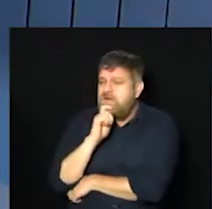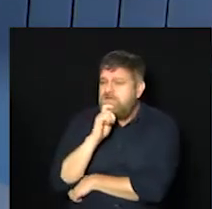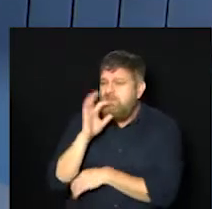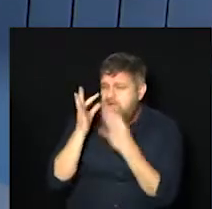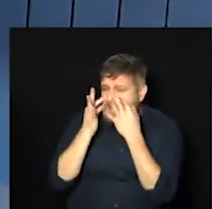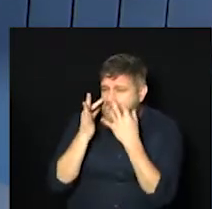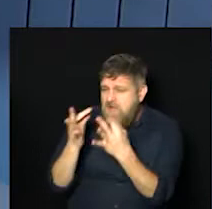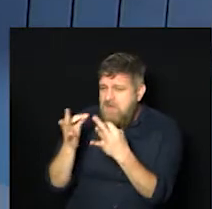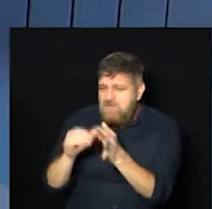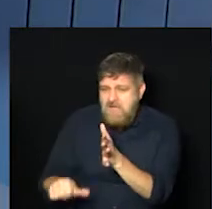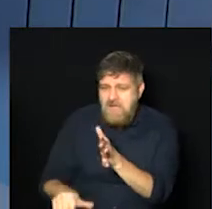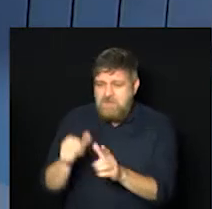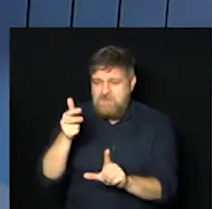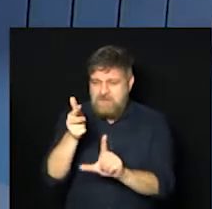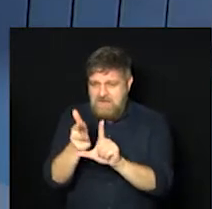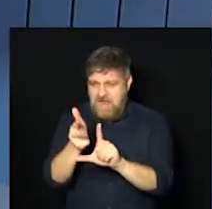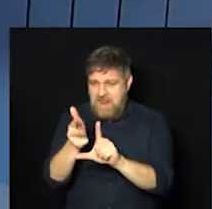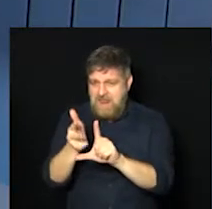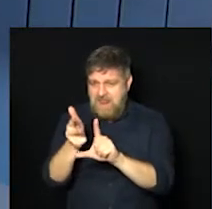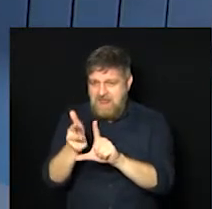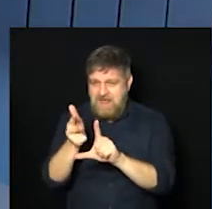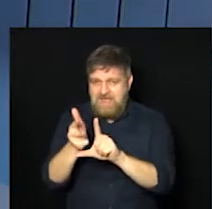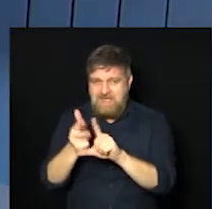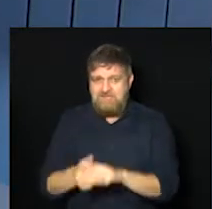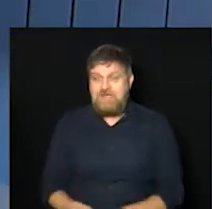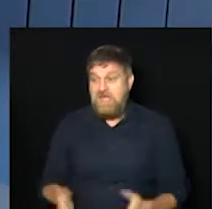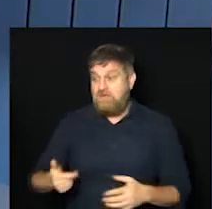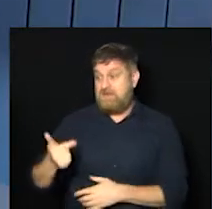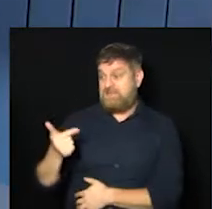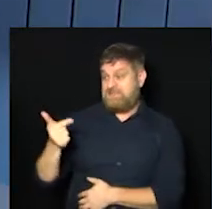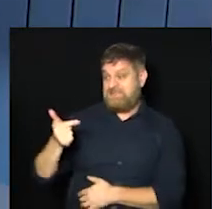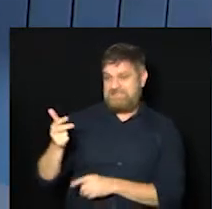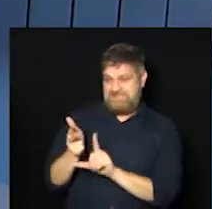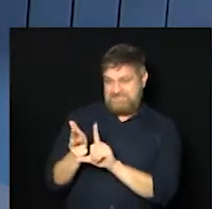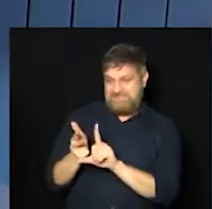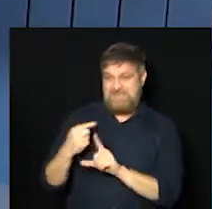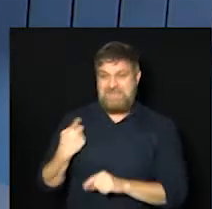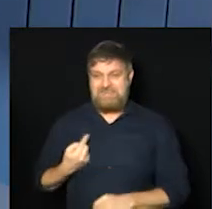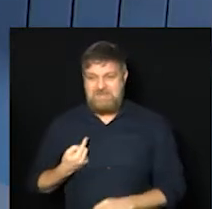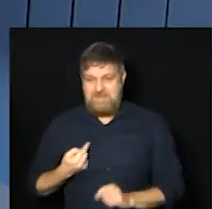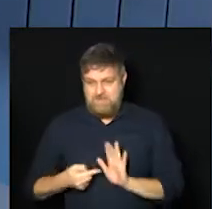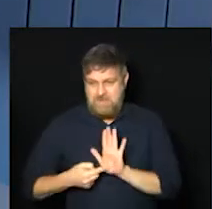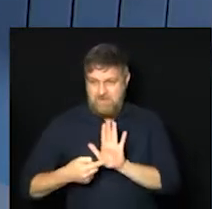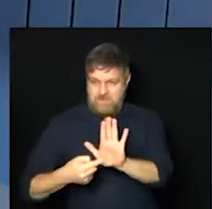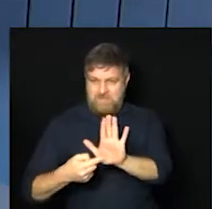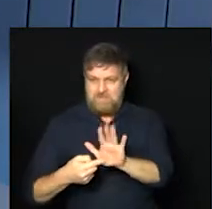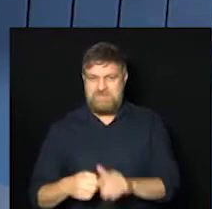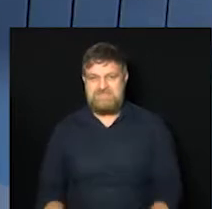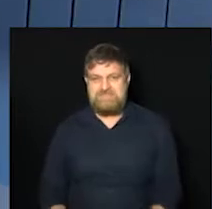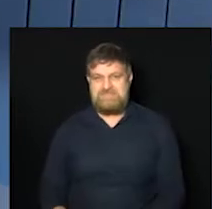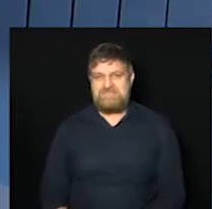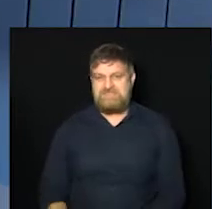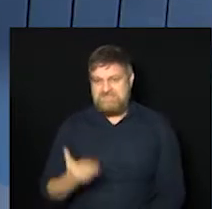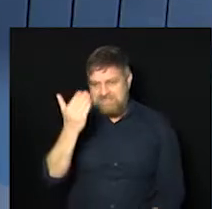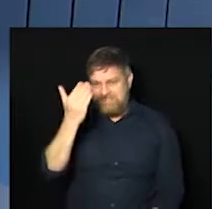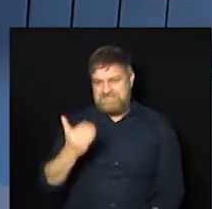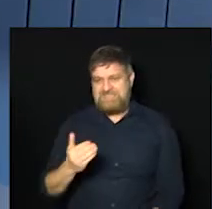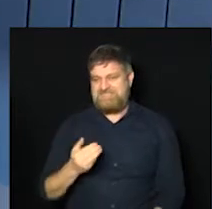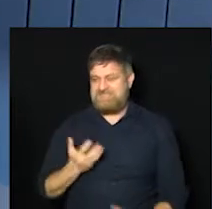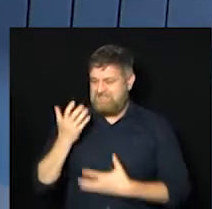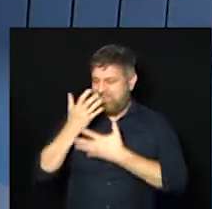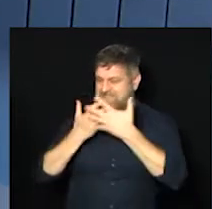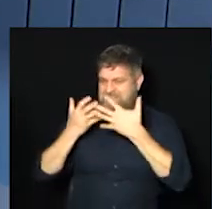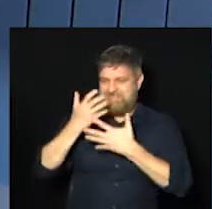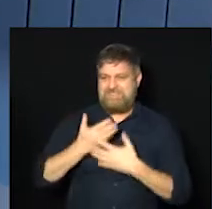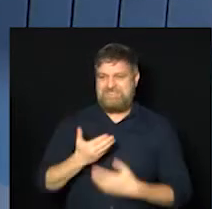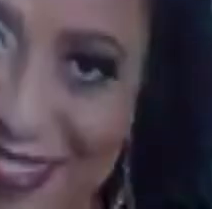acho que a primeira live que você realizou, essa é a segunda, então se estiver no ponto pode soltar aí a Débora Liss dando o seu